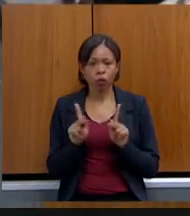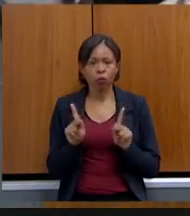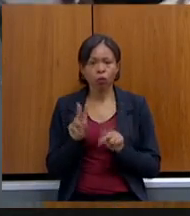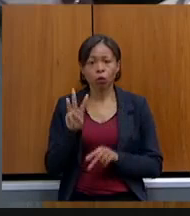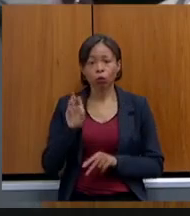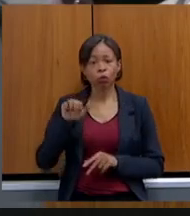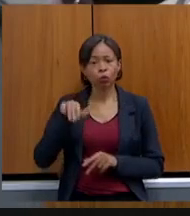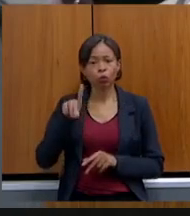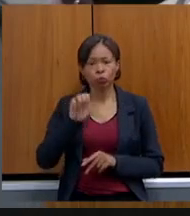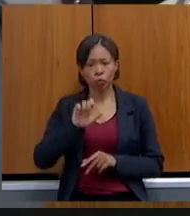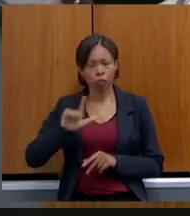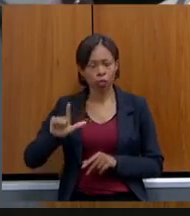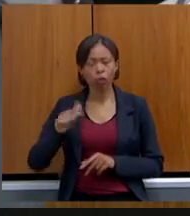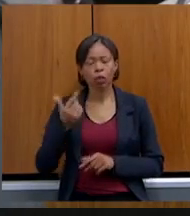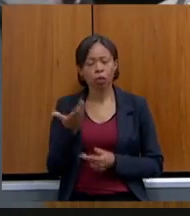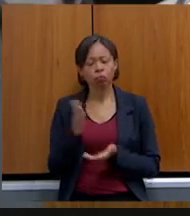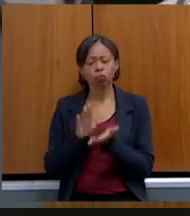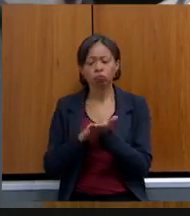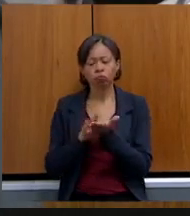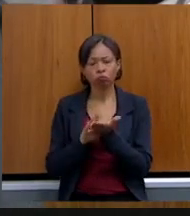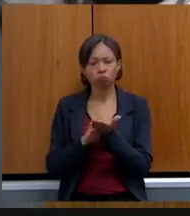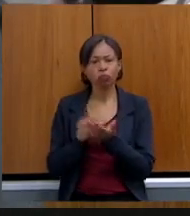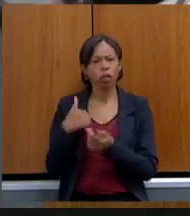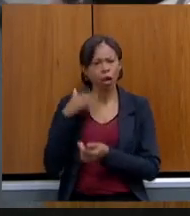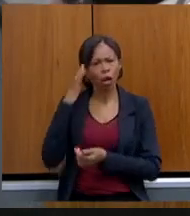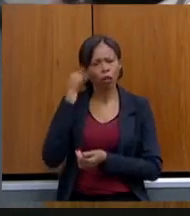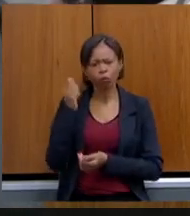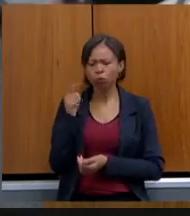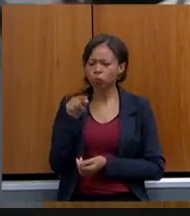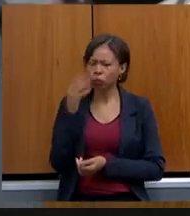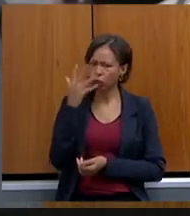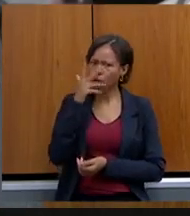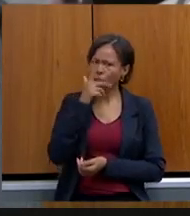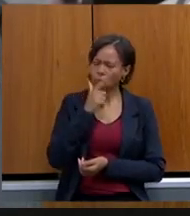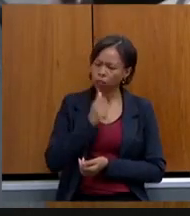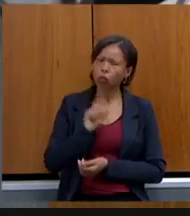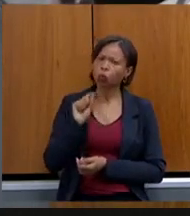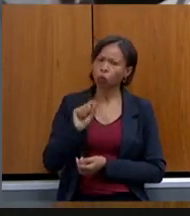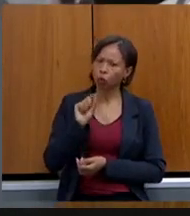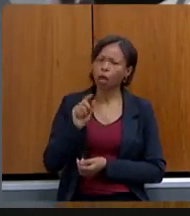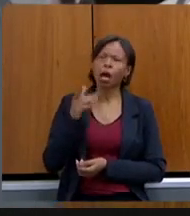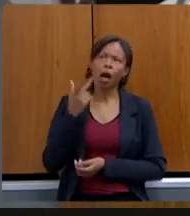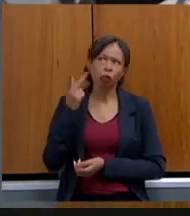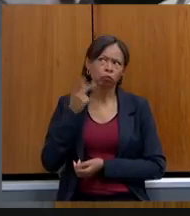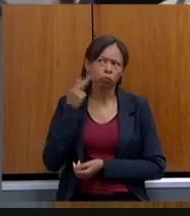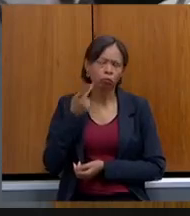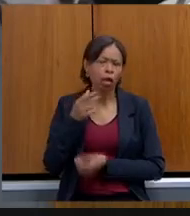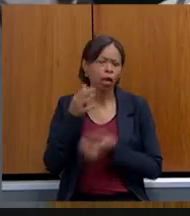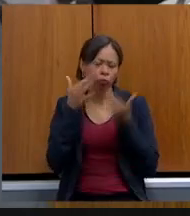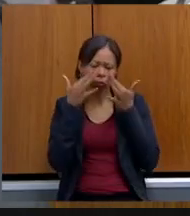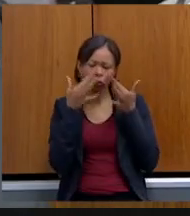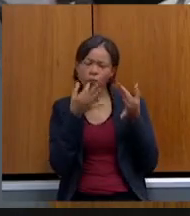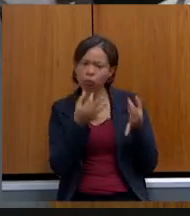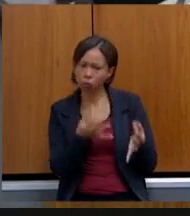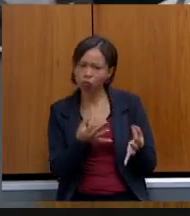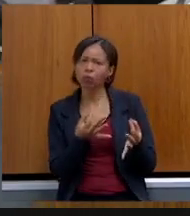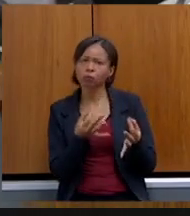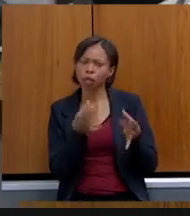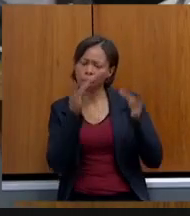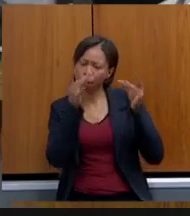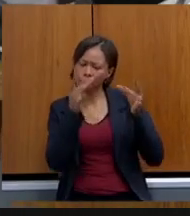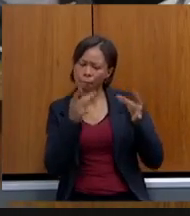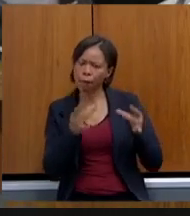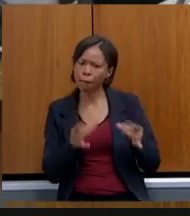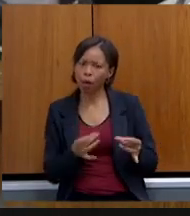acho que é muito bonito quando a gente tem um parlamentar muito atento aos detalhes né E sempre contribuindo